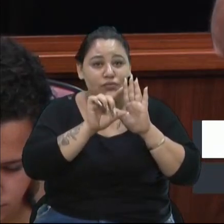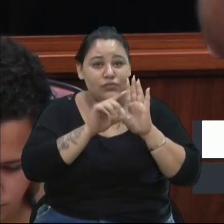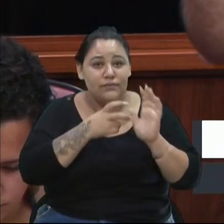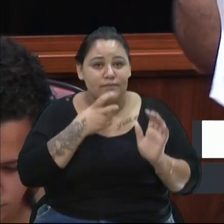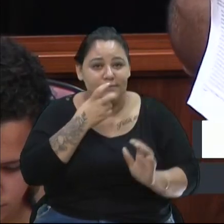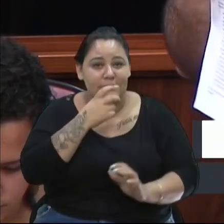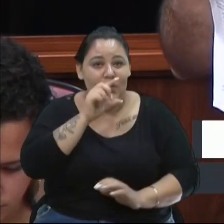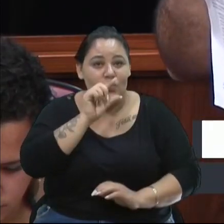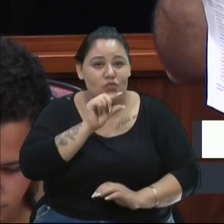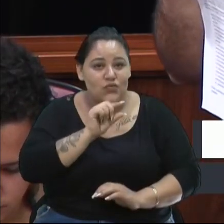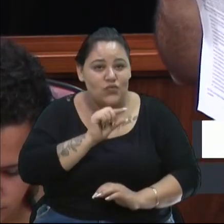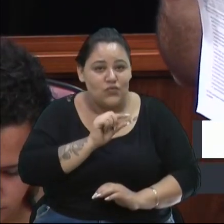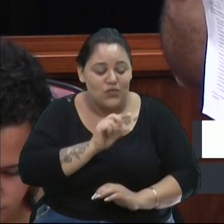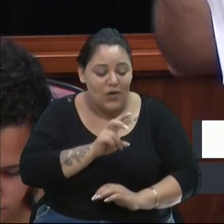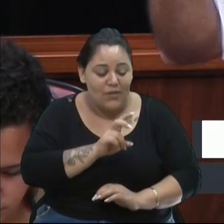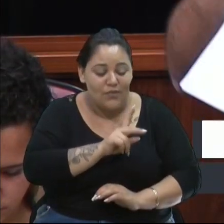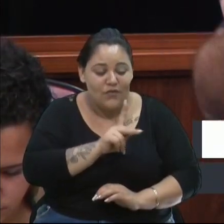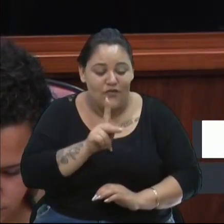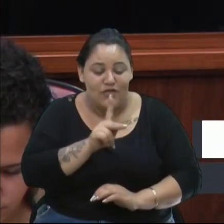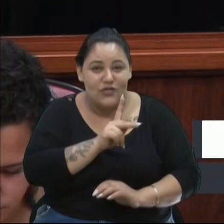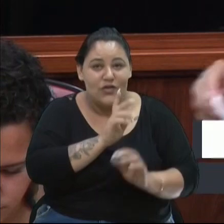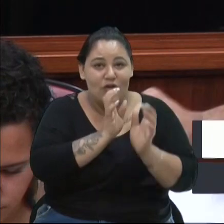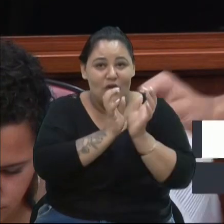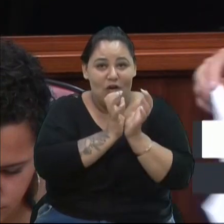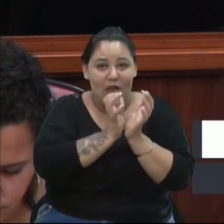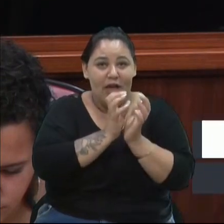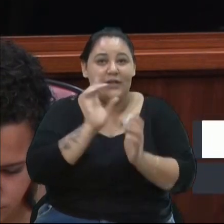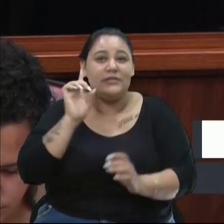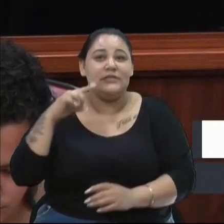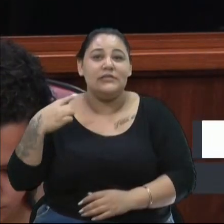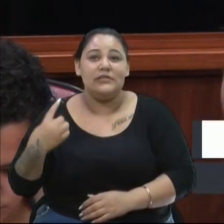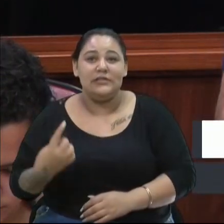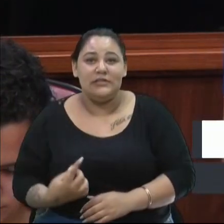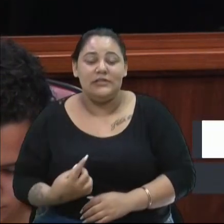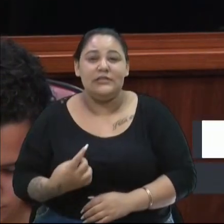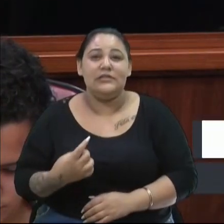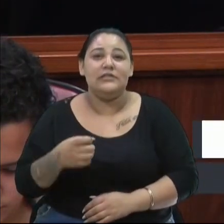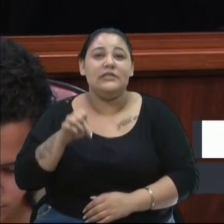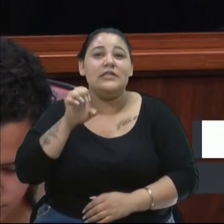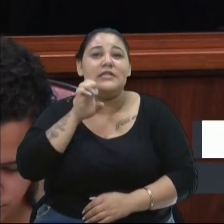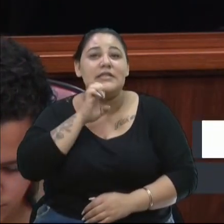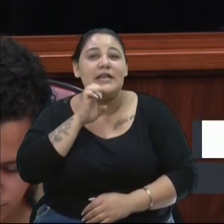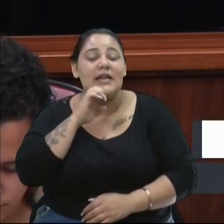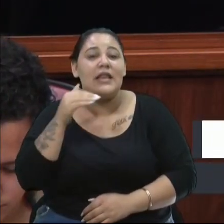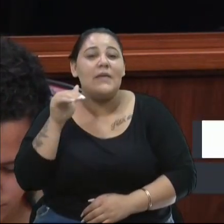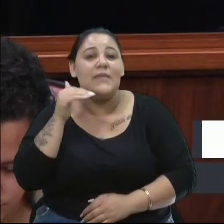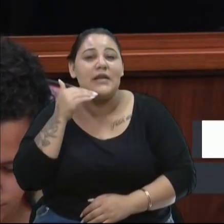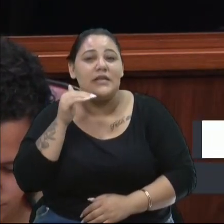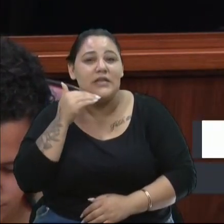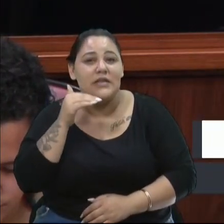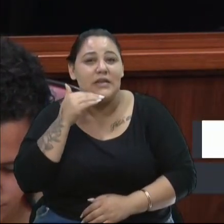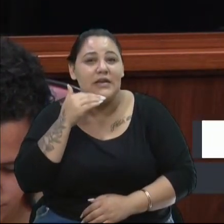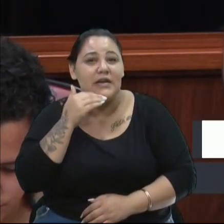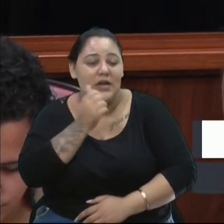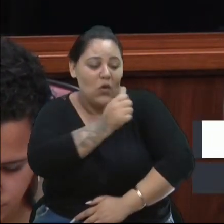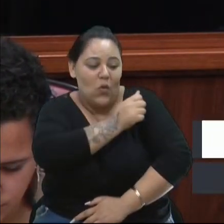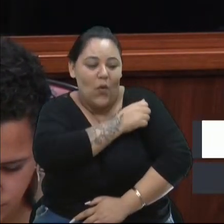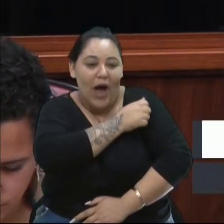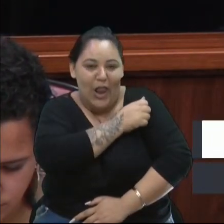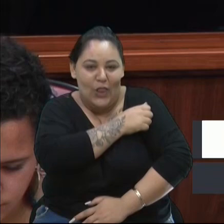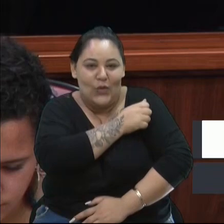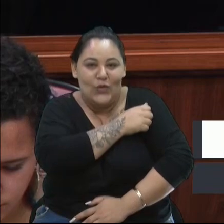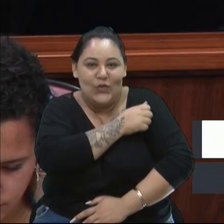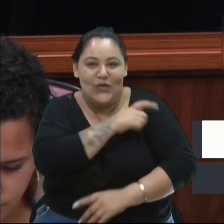Quando é professor, colega a professora Denise, colega a professora Estela, colega a professora Marisol, quando um aluno apronta, eles vão falando